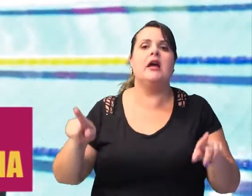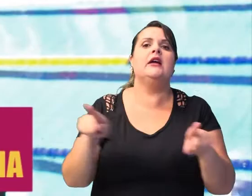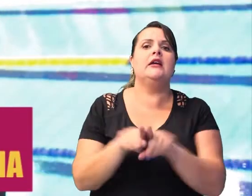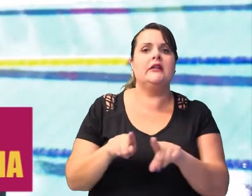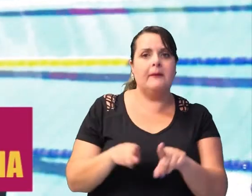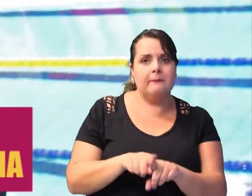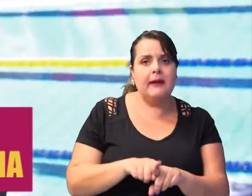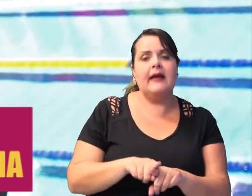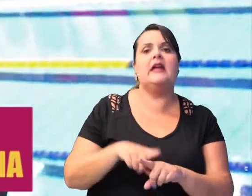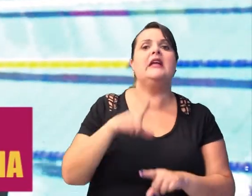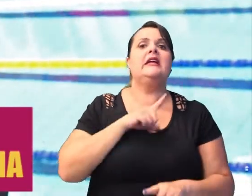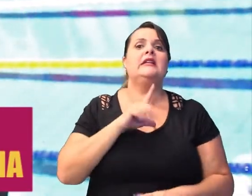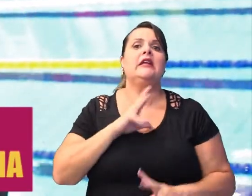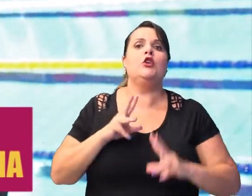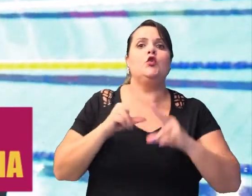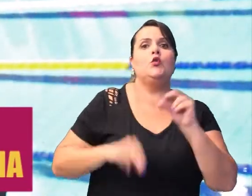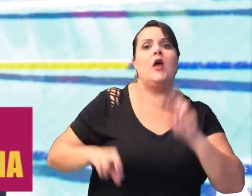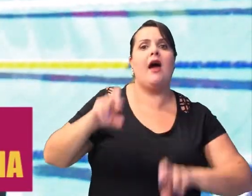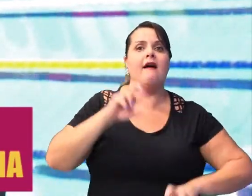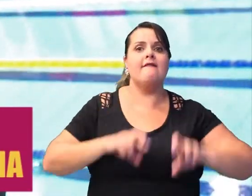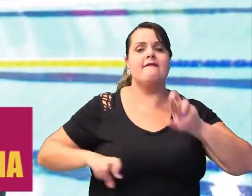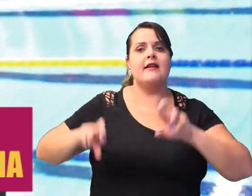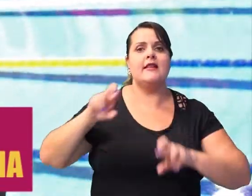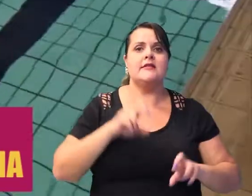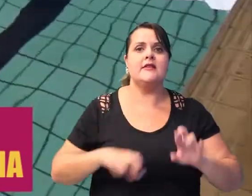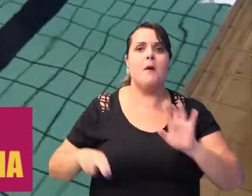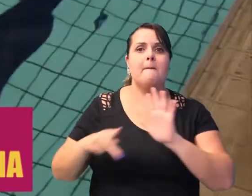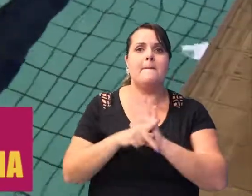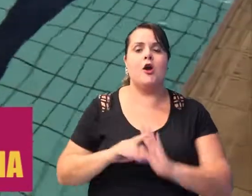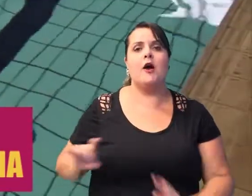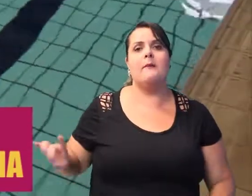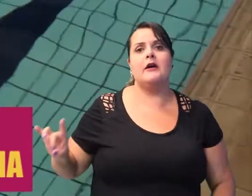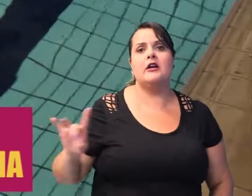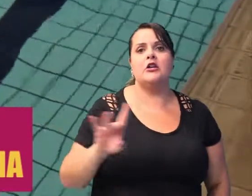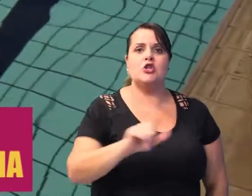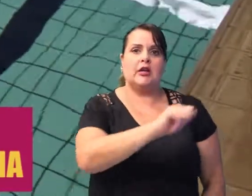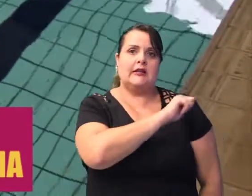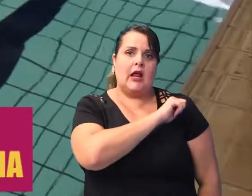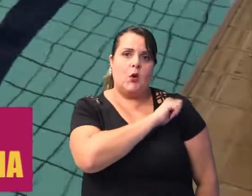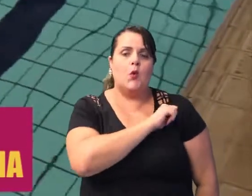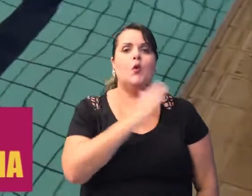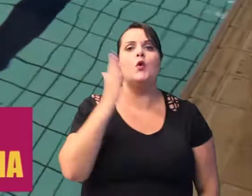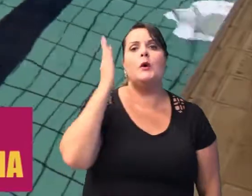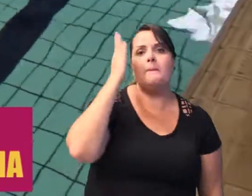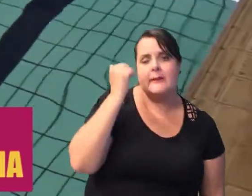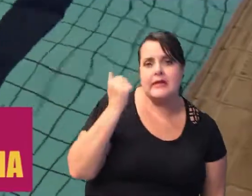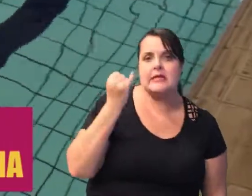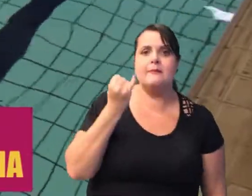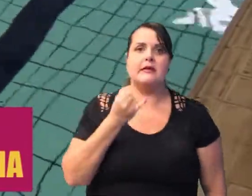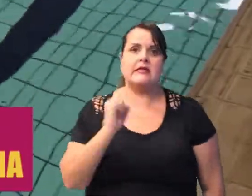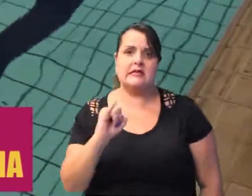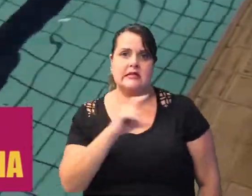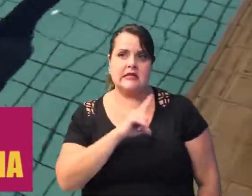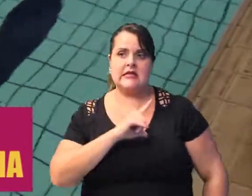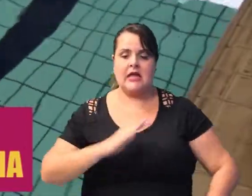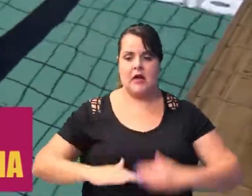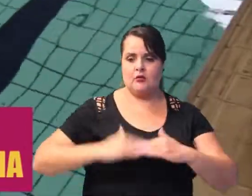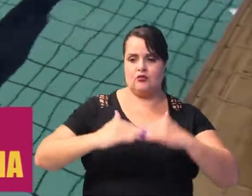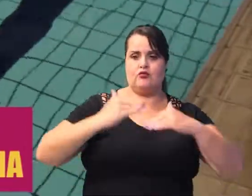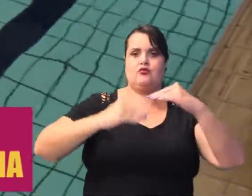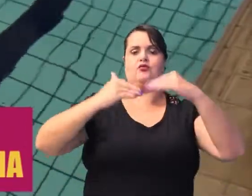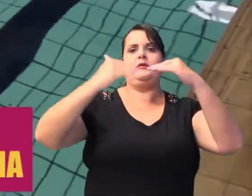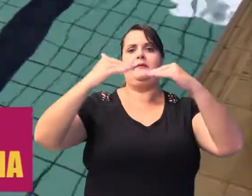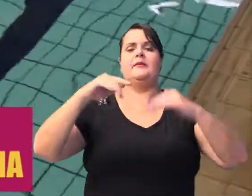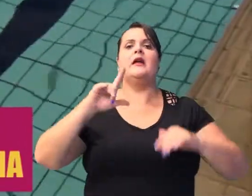outro toda uma parte de avaliação dos alunos que a cada seis meses passam por uma avaliação formal os pais